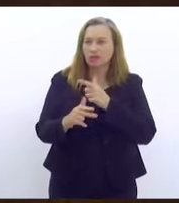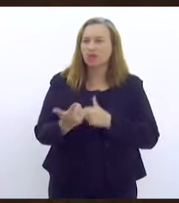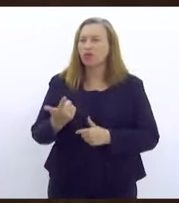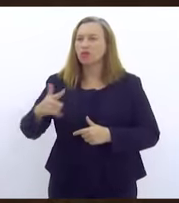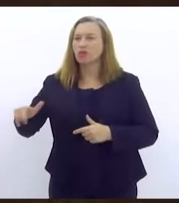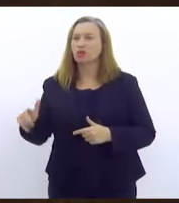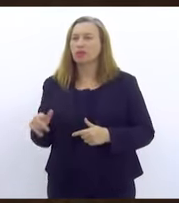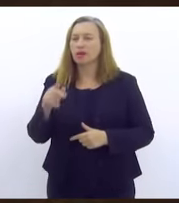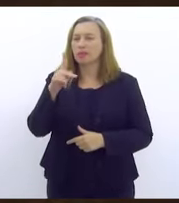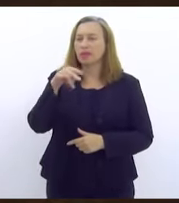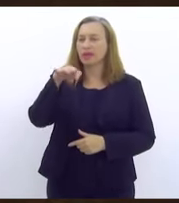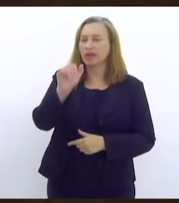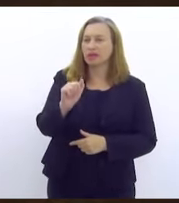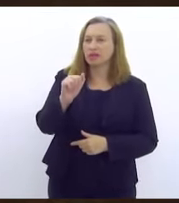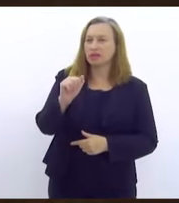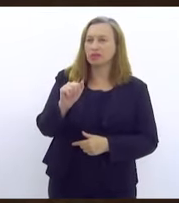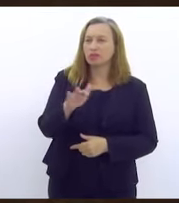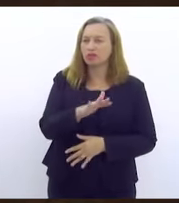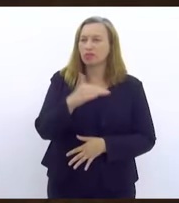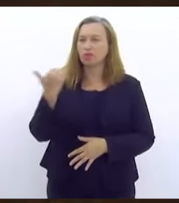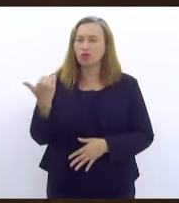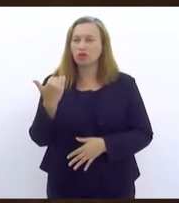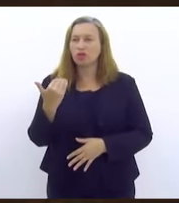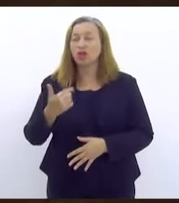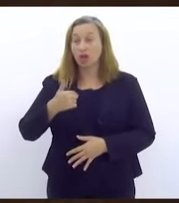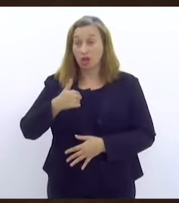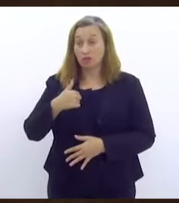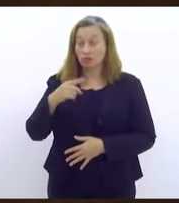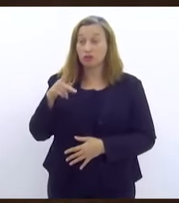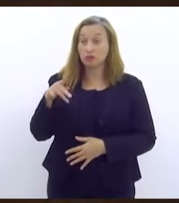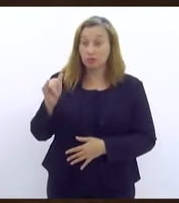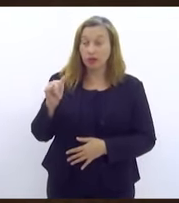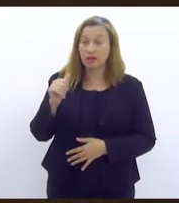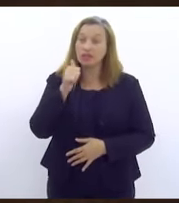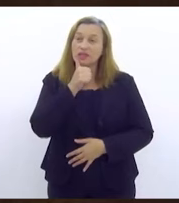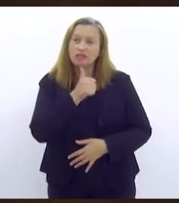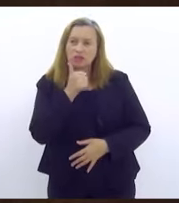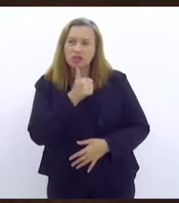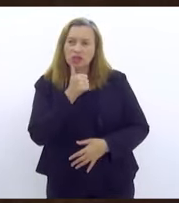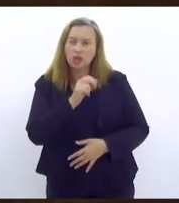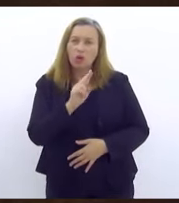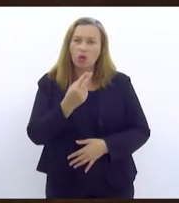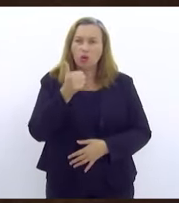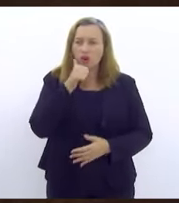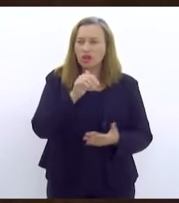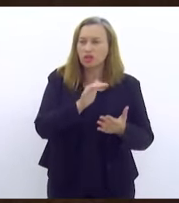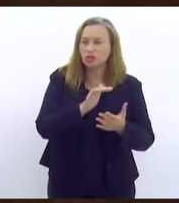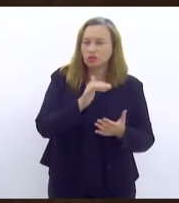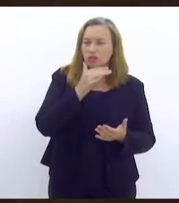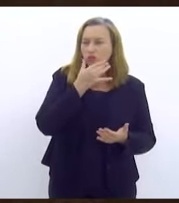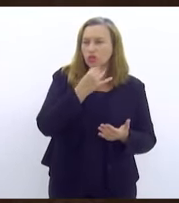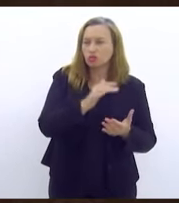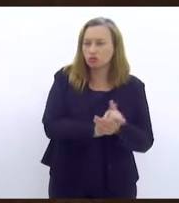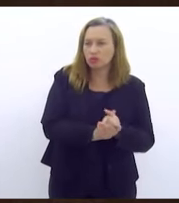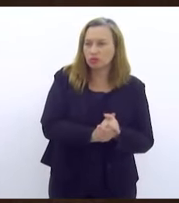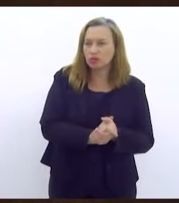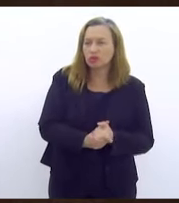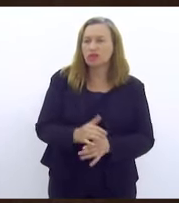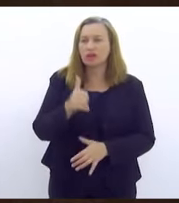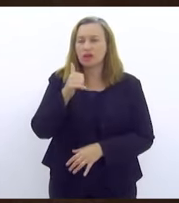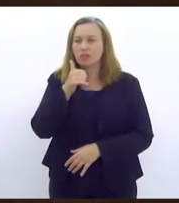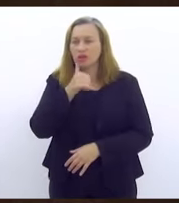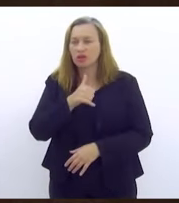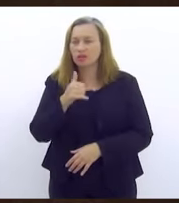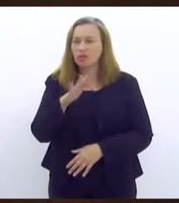sinceramente, se fosse o pai dessas meninas, o marido dessa senhora que foi assassinada brutalmente,